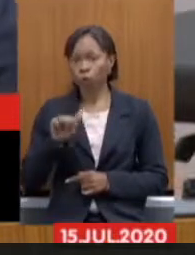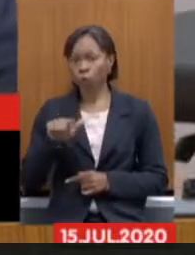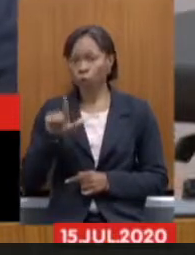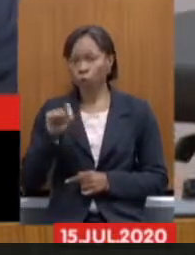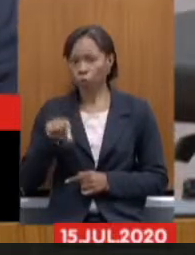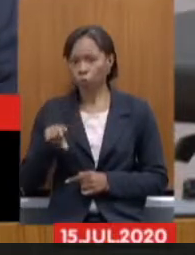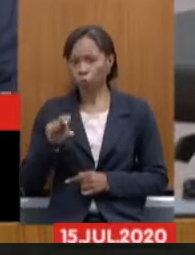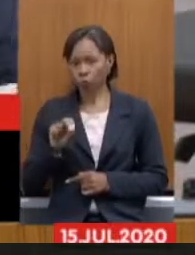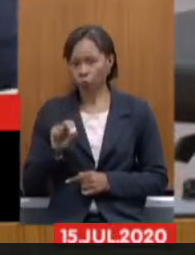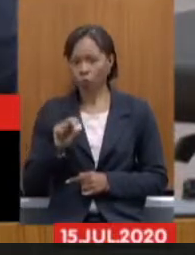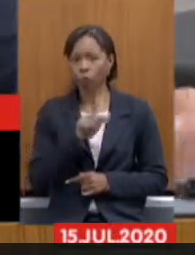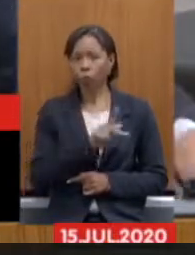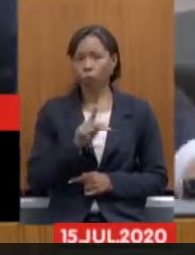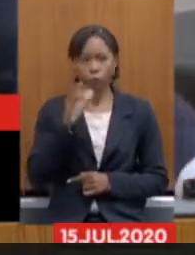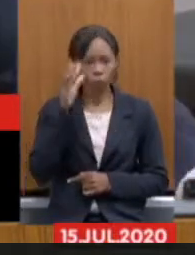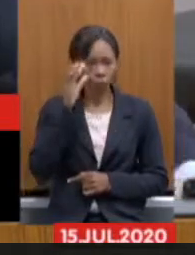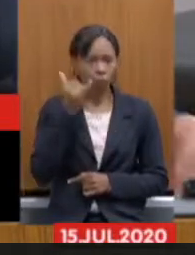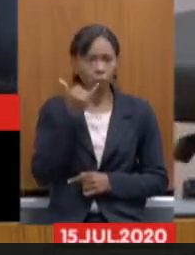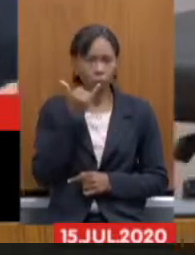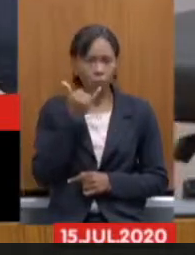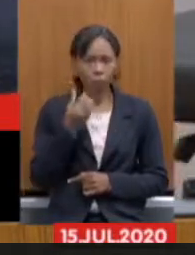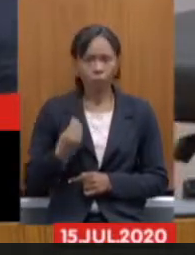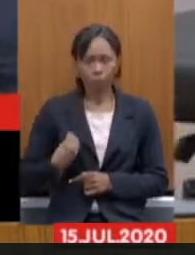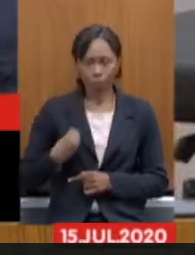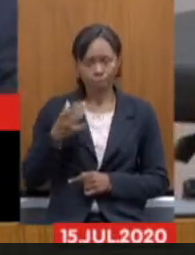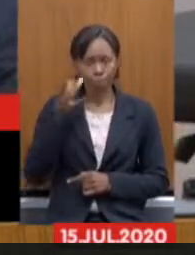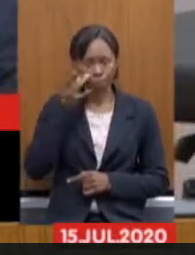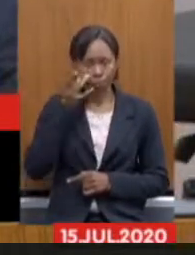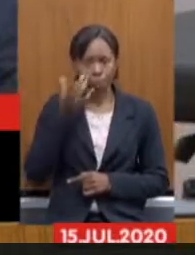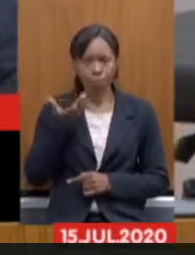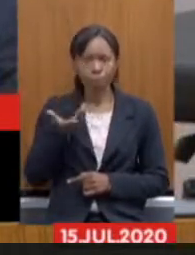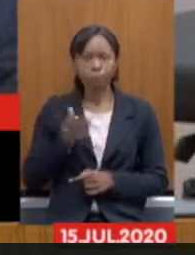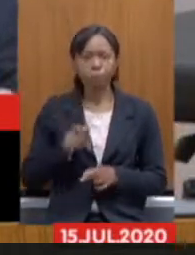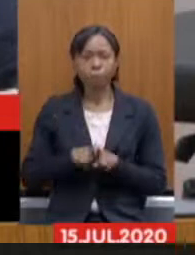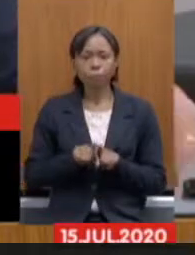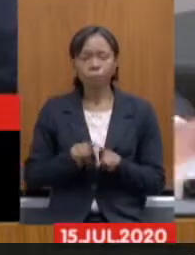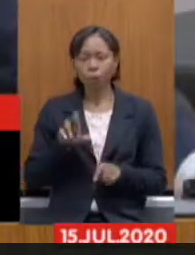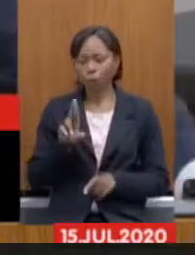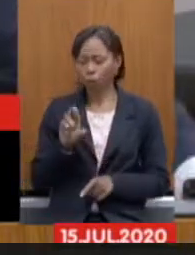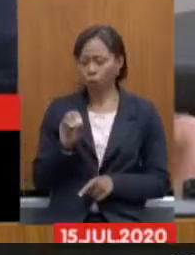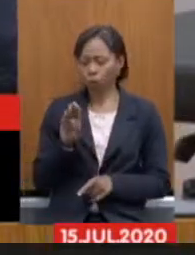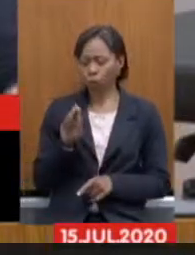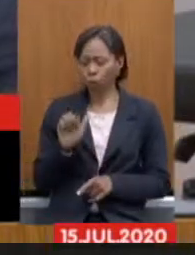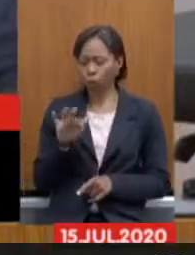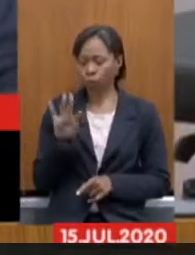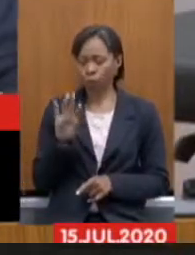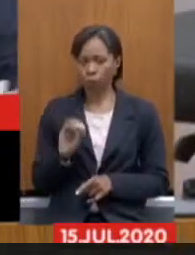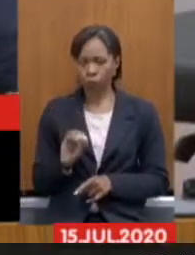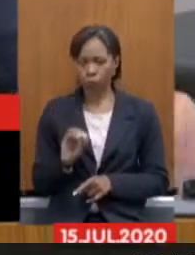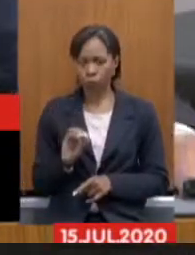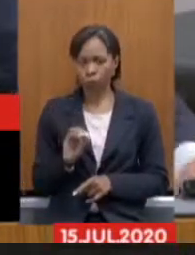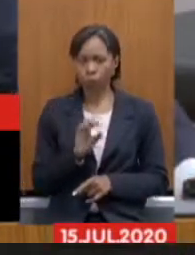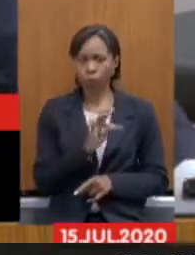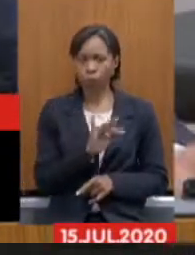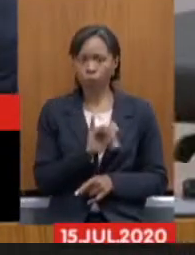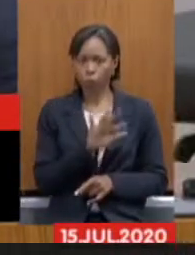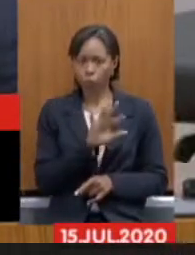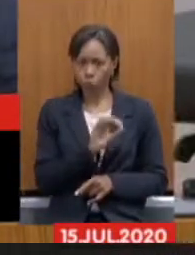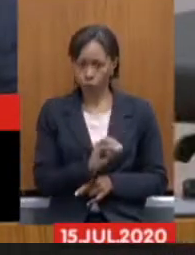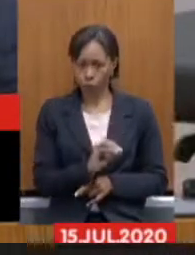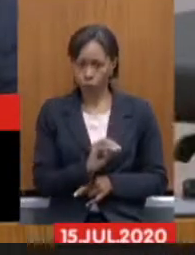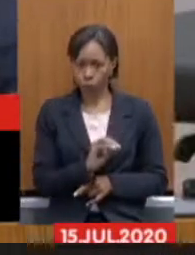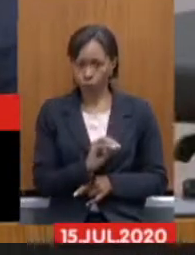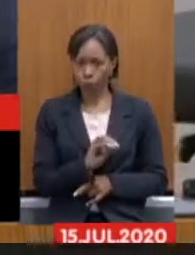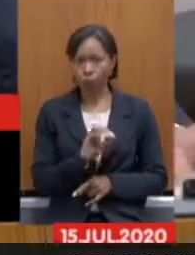deputado professor cleiton que se encontra que conosco o deputado roberto andrade deputado tito torres